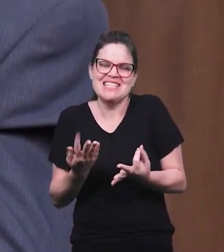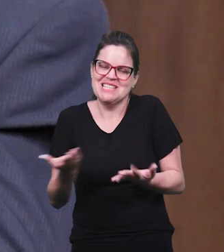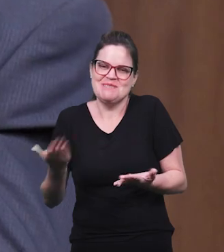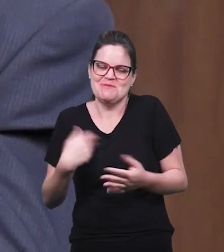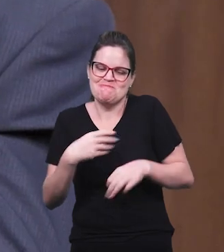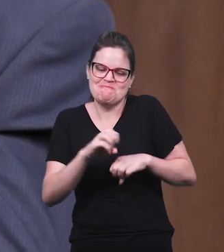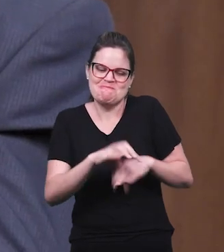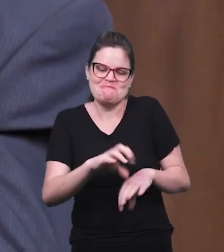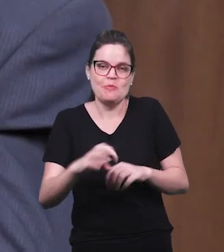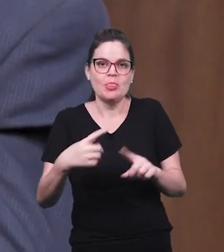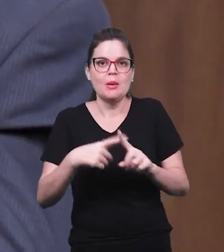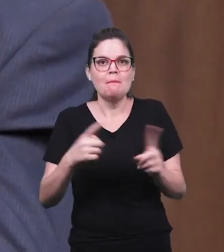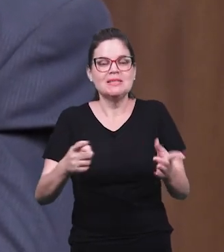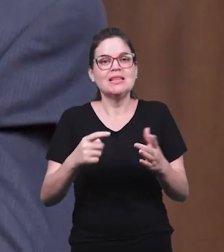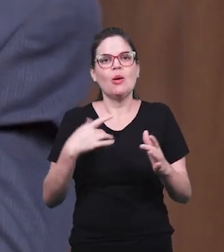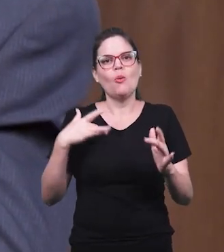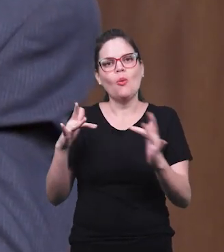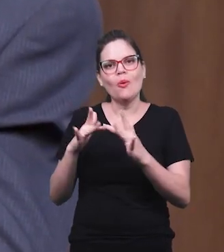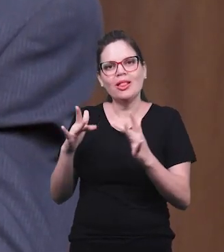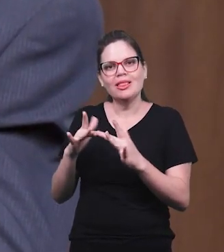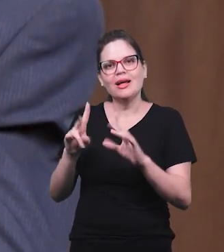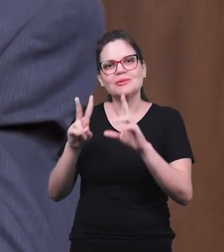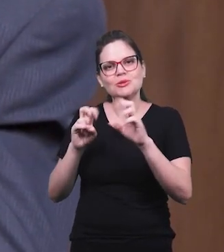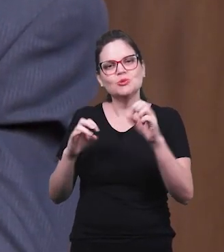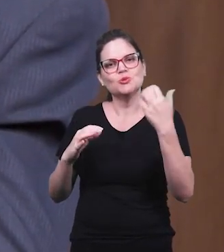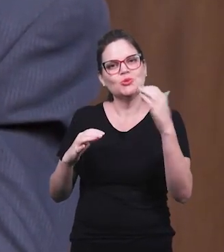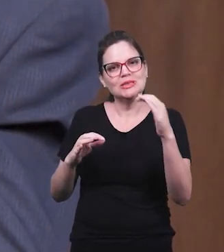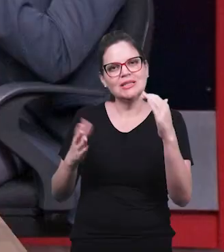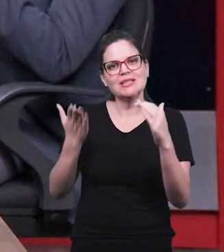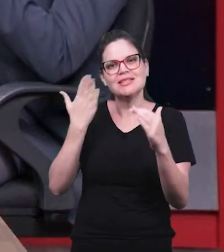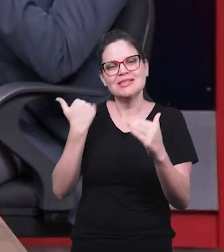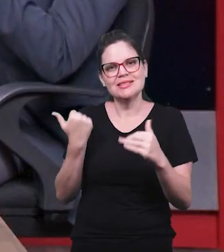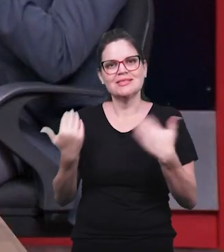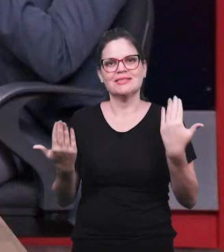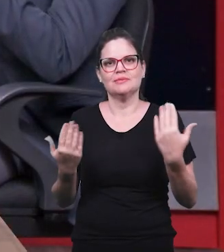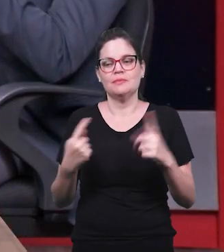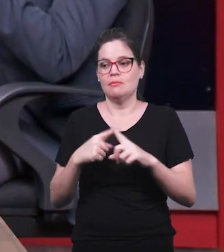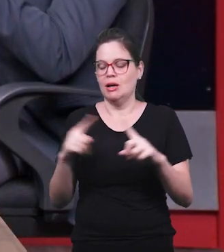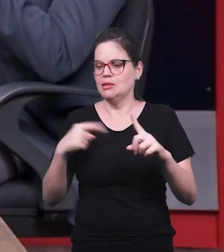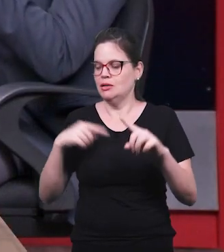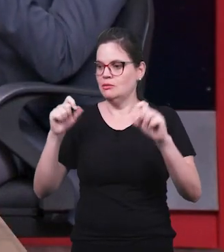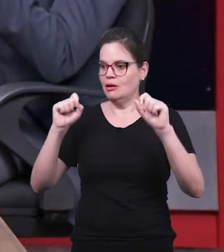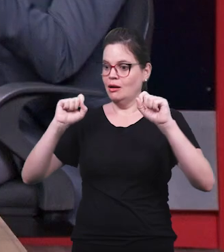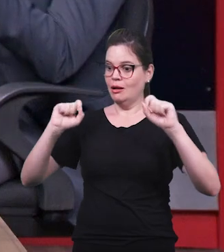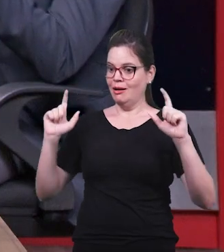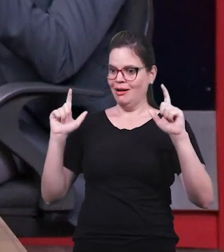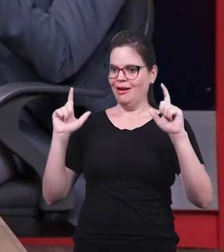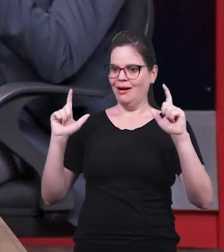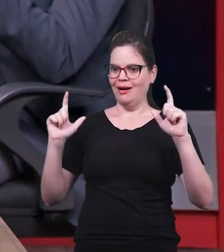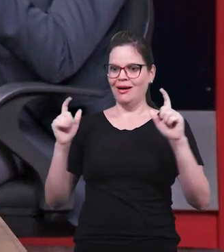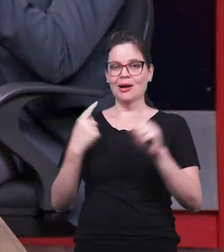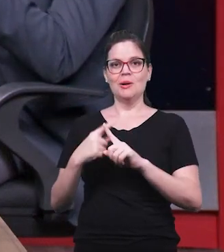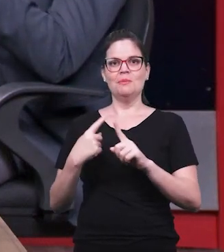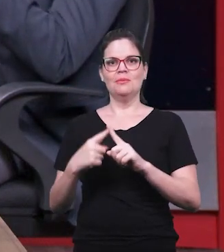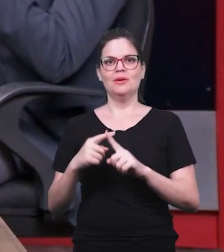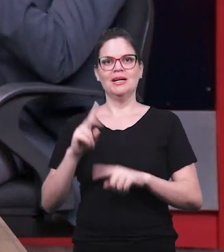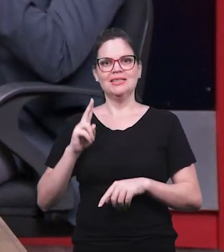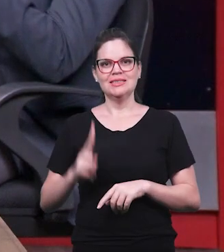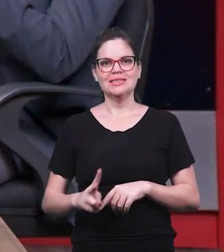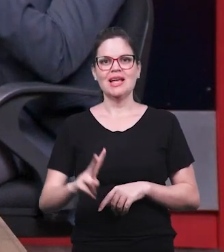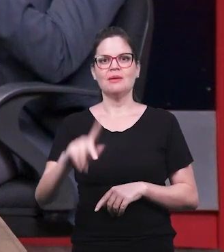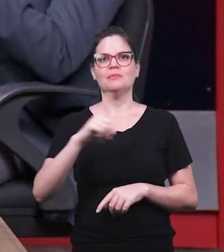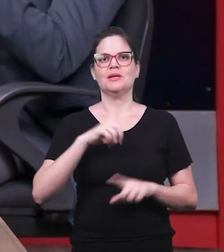simples, eles têm ali um contato com a ciência. Mas eles se surpreendem porque num dos nossos estandes, normalmente